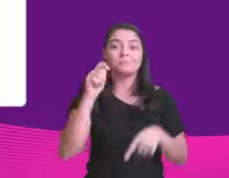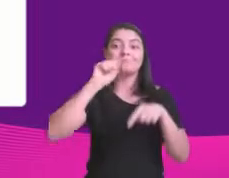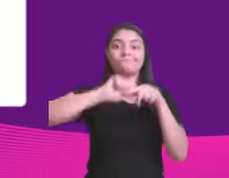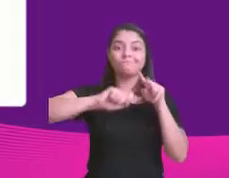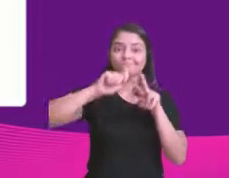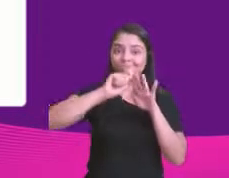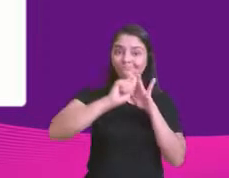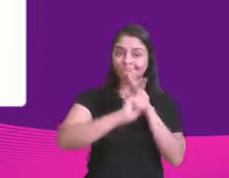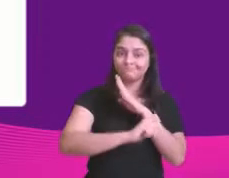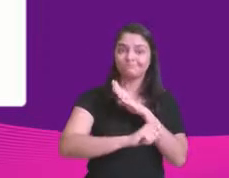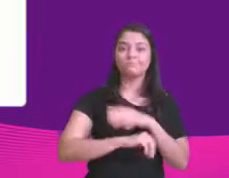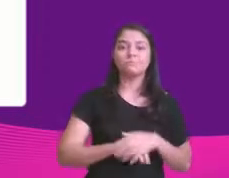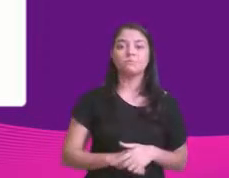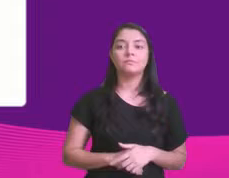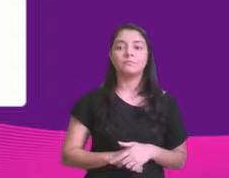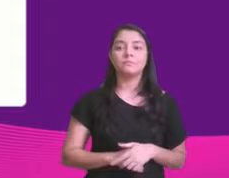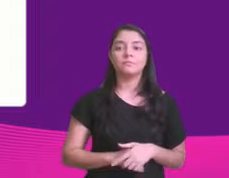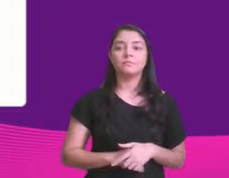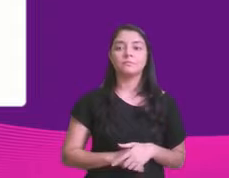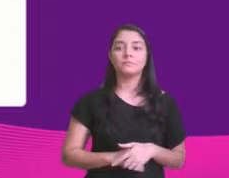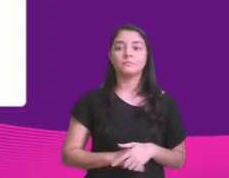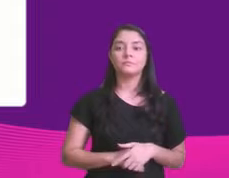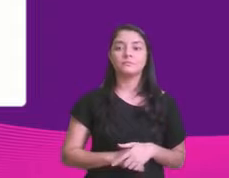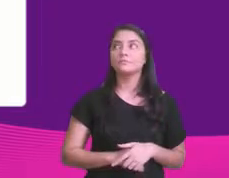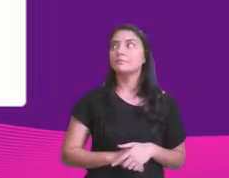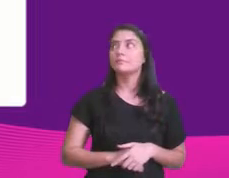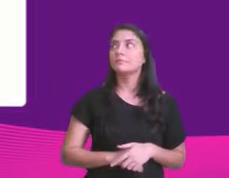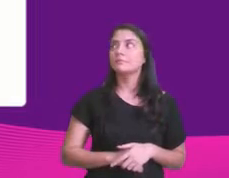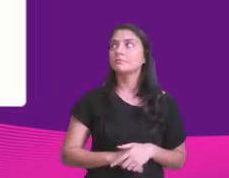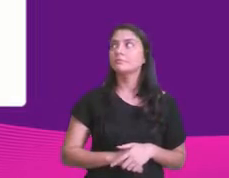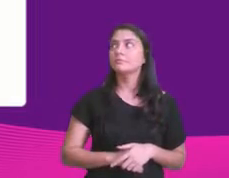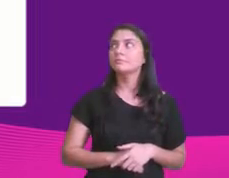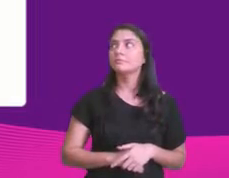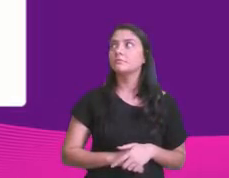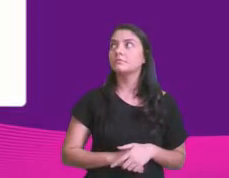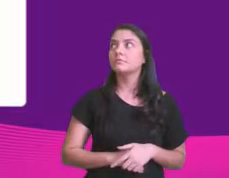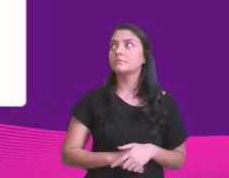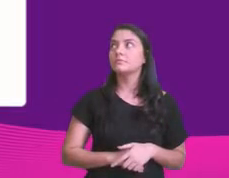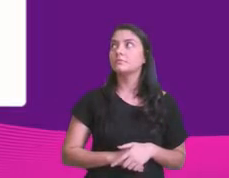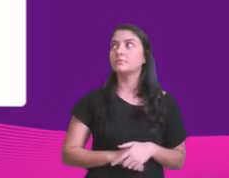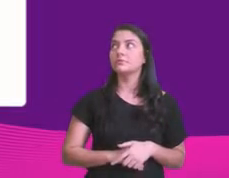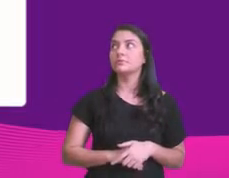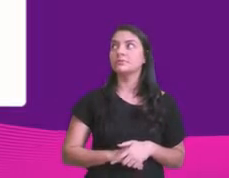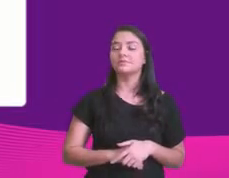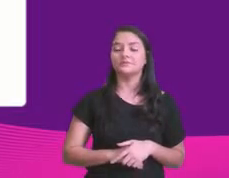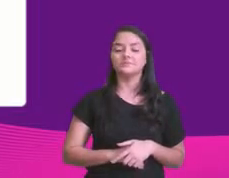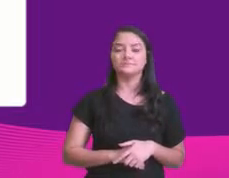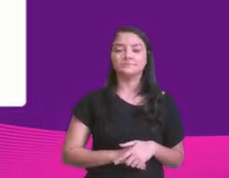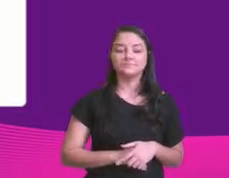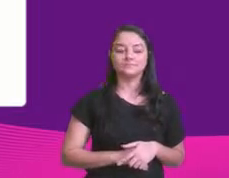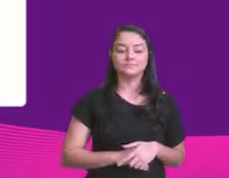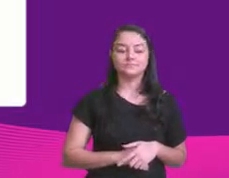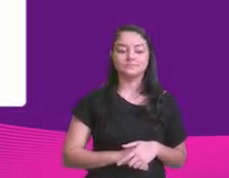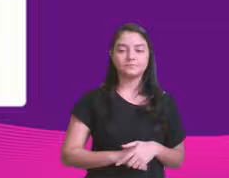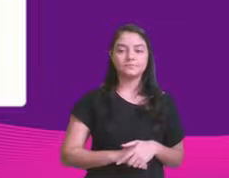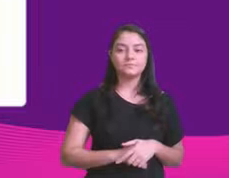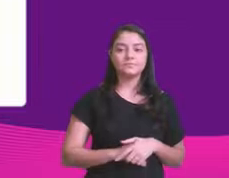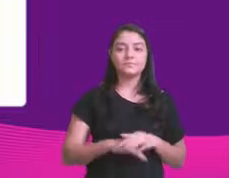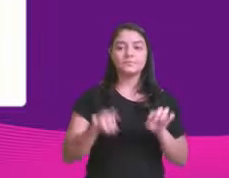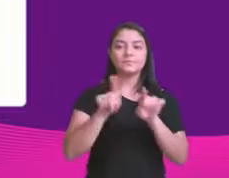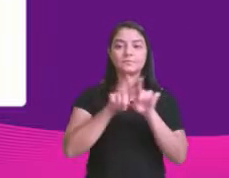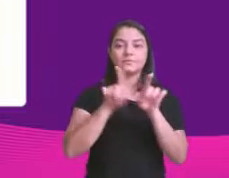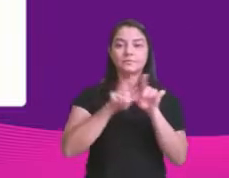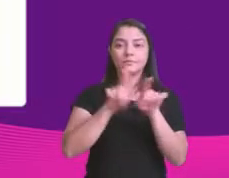também. O PROD7 veio bastante esperado, então ele foi publicado agora recente, em